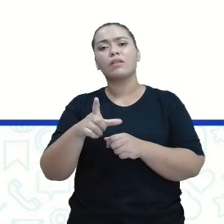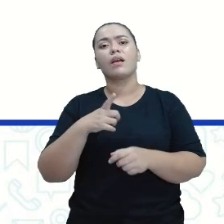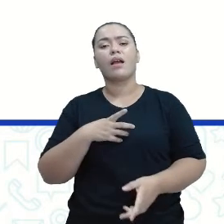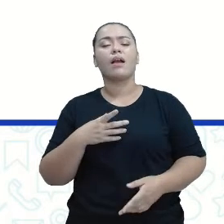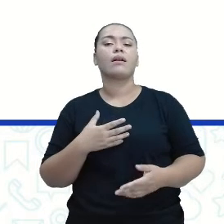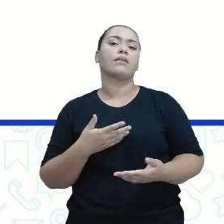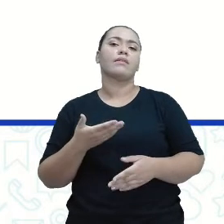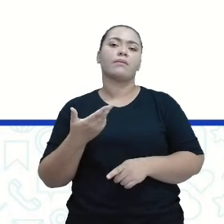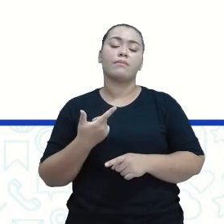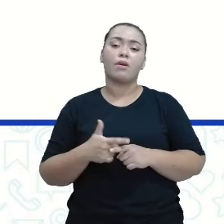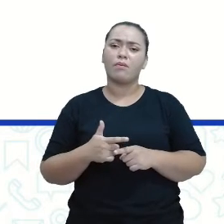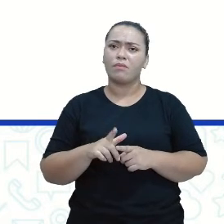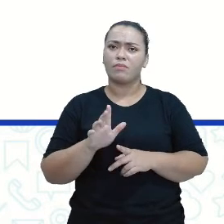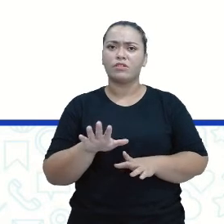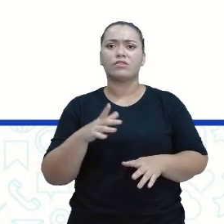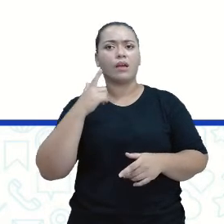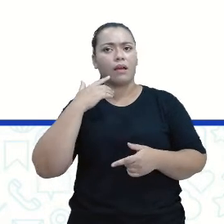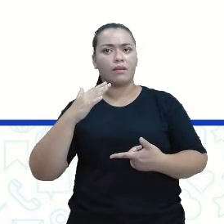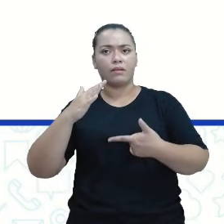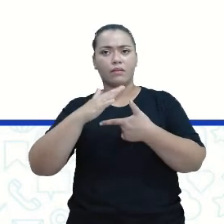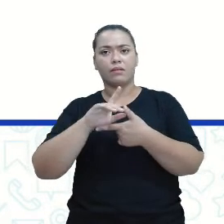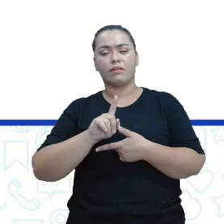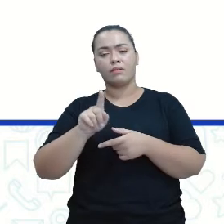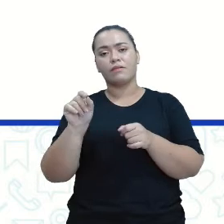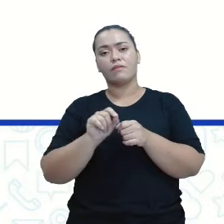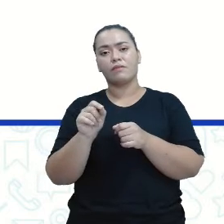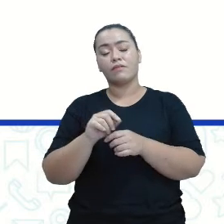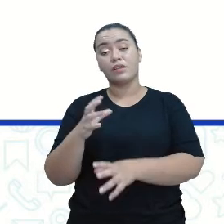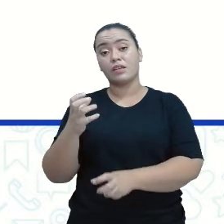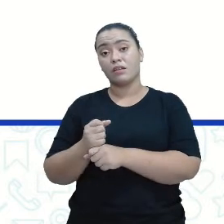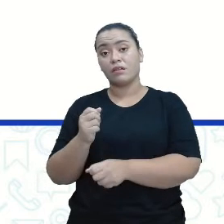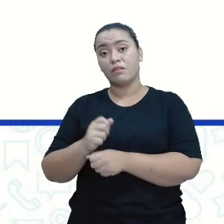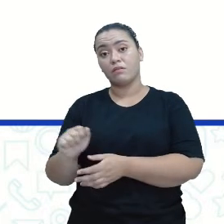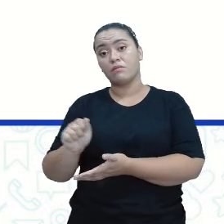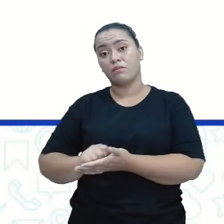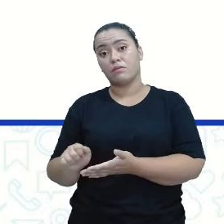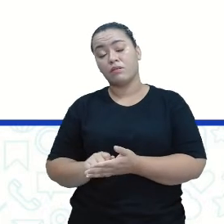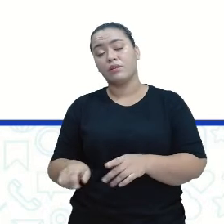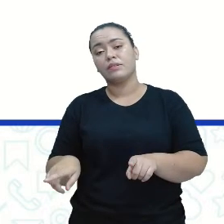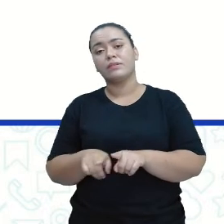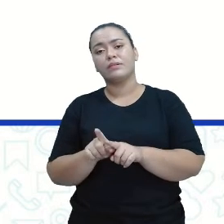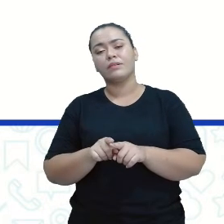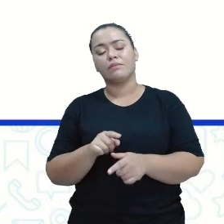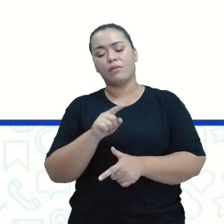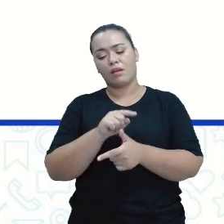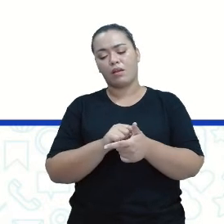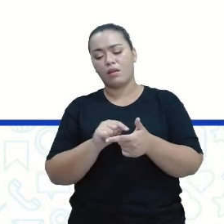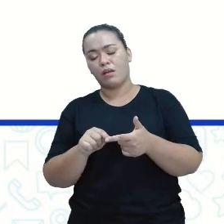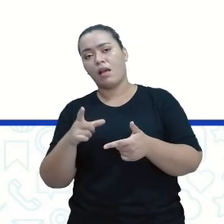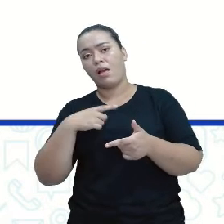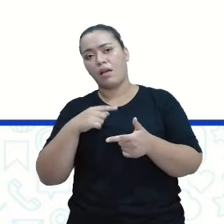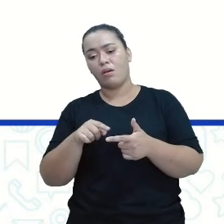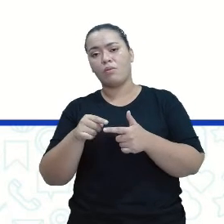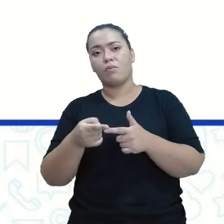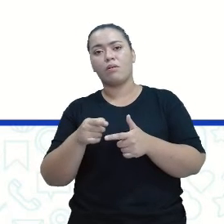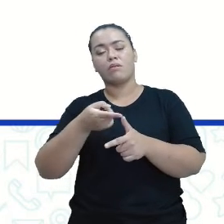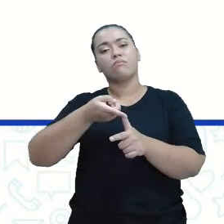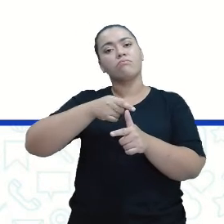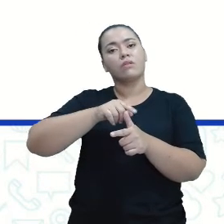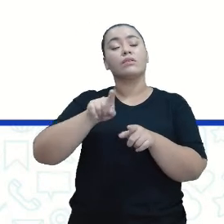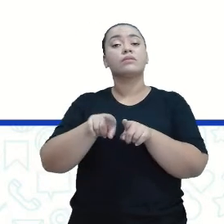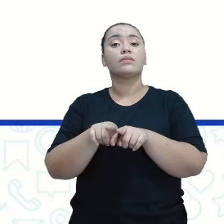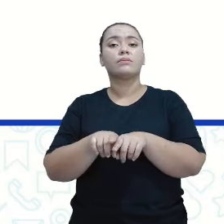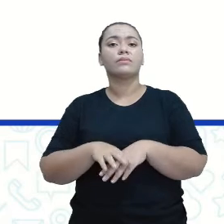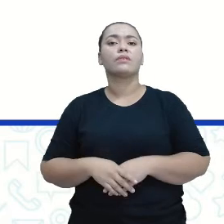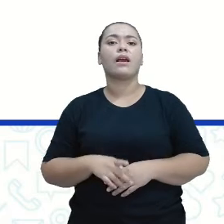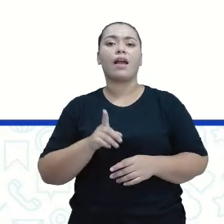problema nessa figura aí, certo? De cálculo de lados envolvendo ângulos, tá bom? Então, a gente tem agora